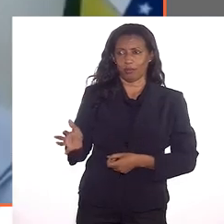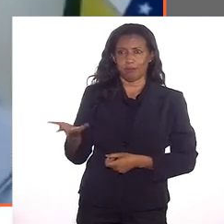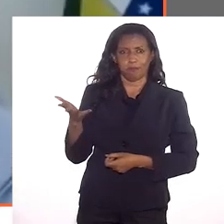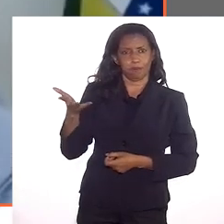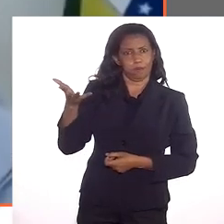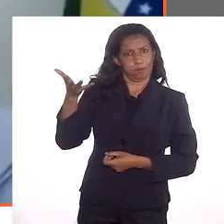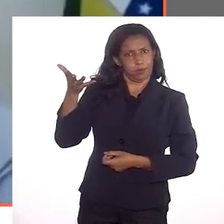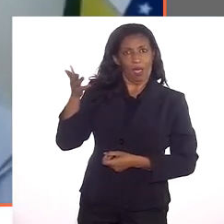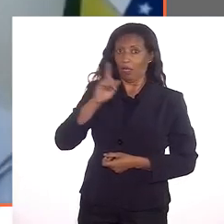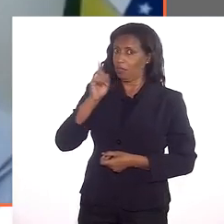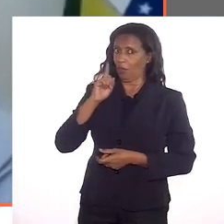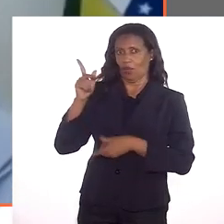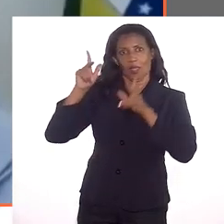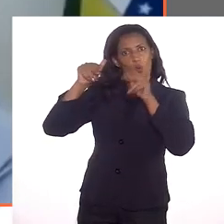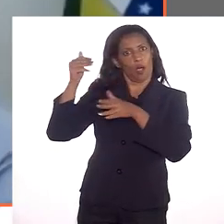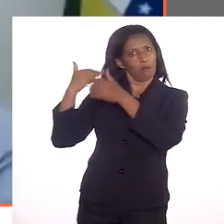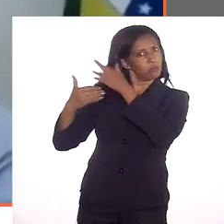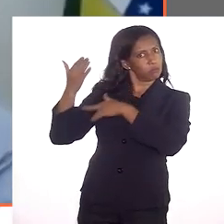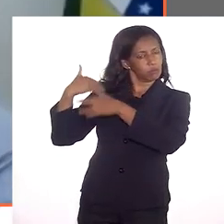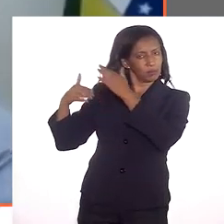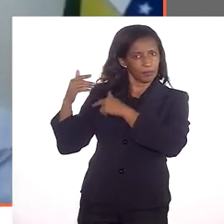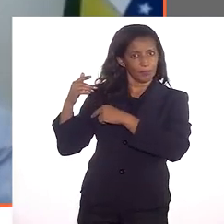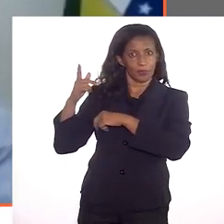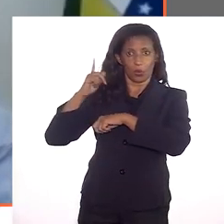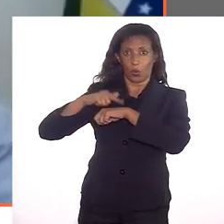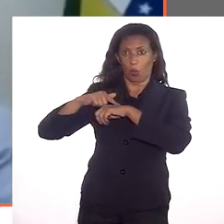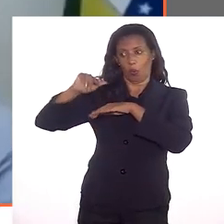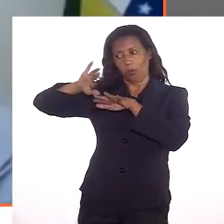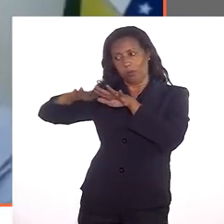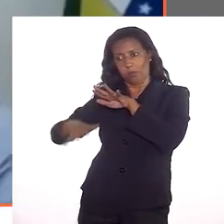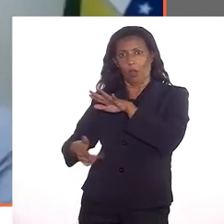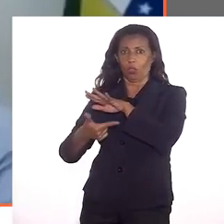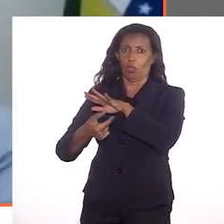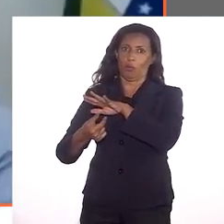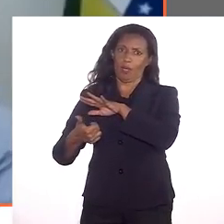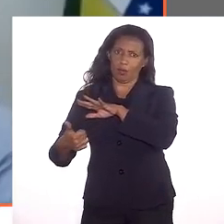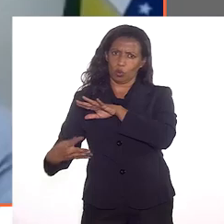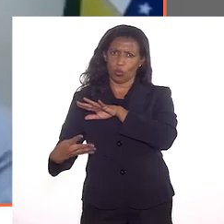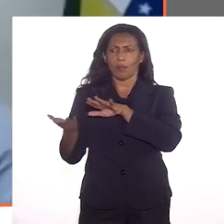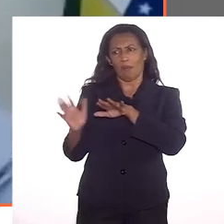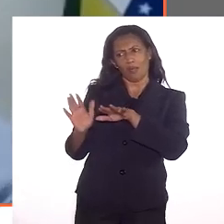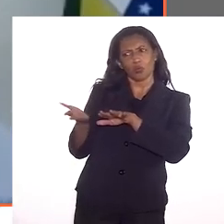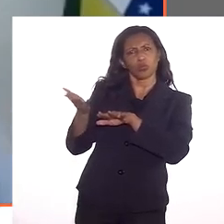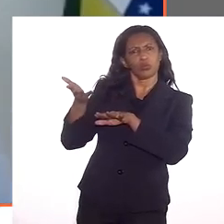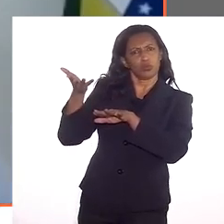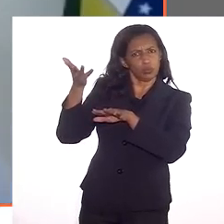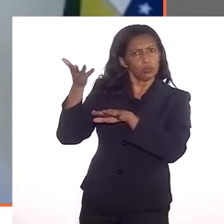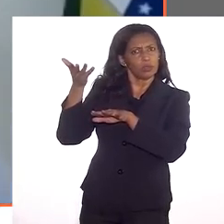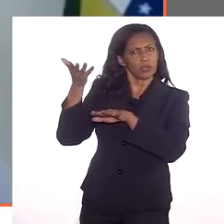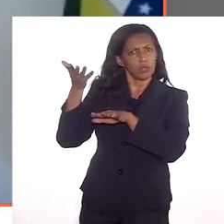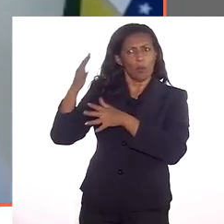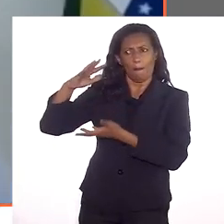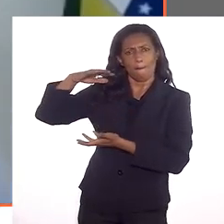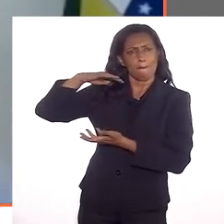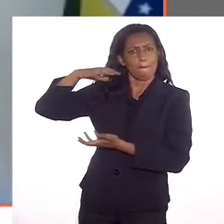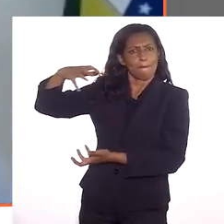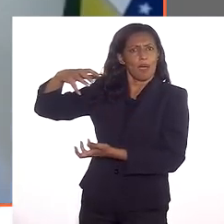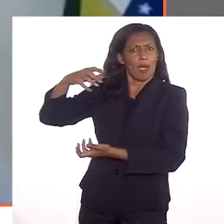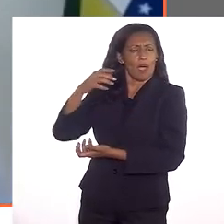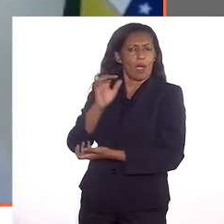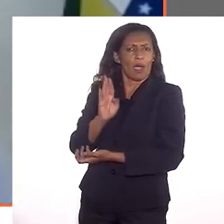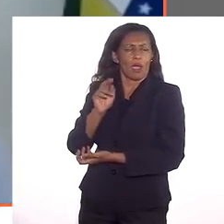voltou a subir, ainda não está como estava naquele momento de queda brutal em 2014, mas deu uma bela subida. Nós estamos falando aí do